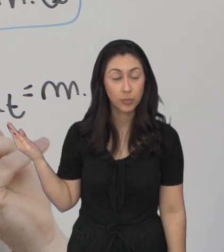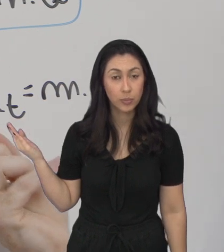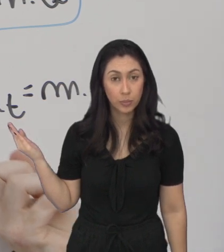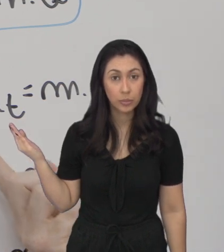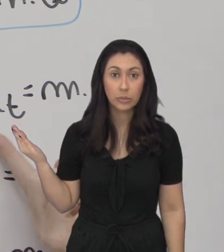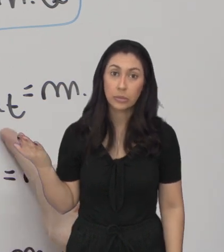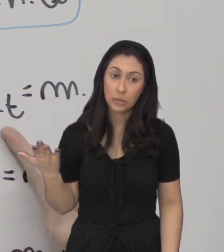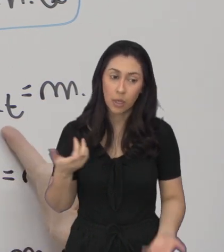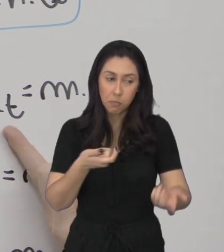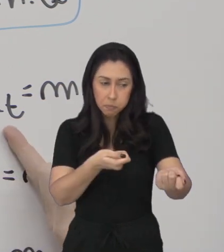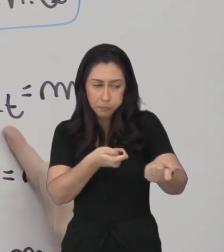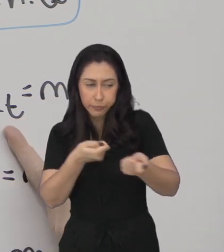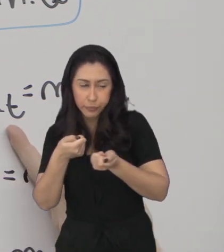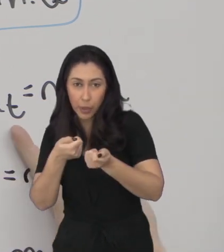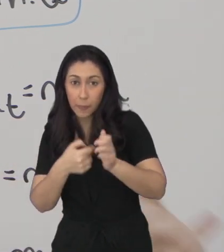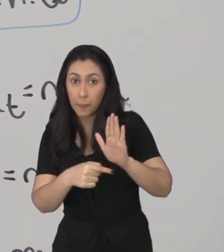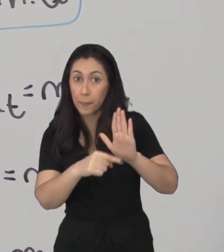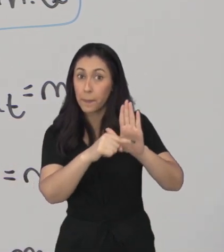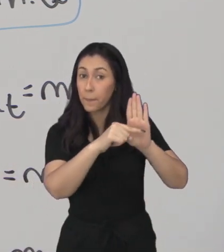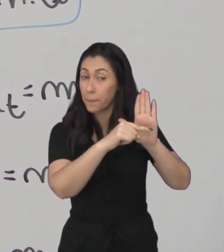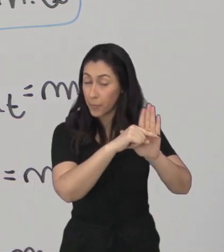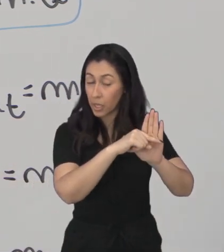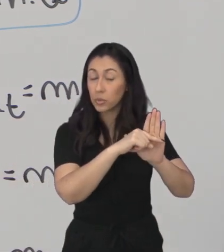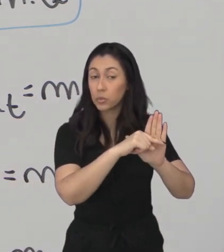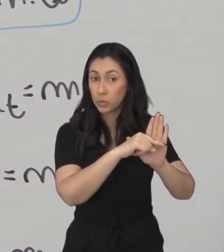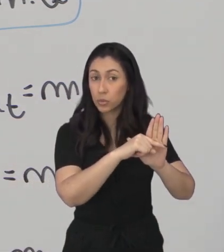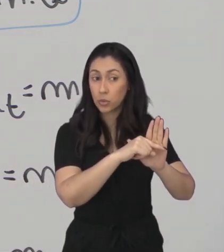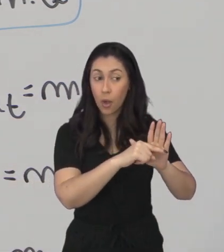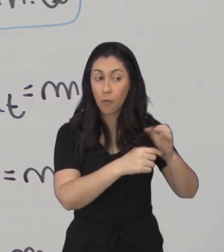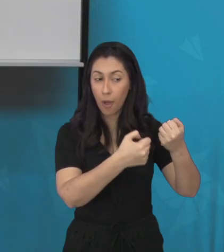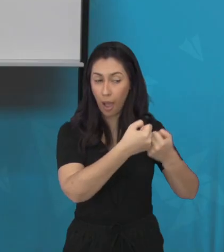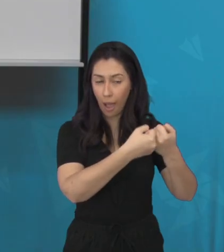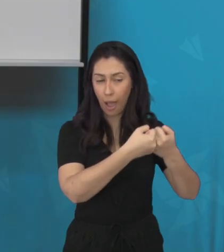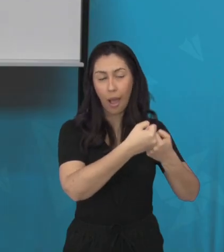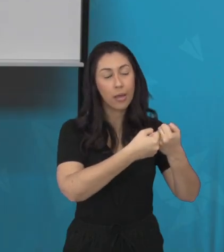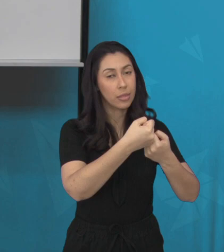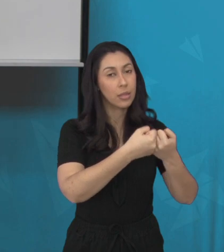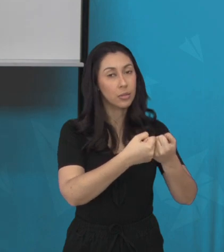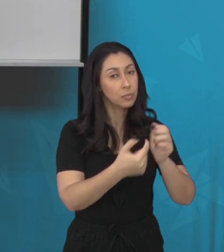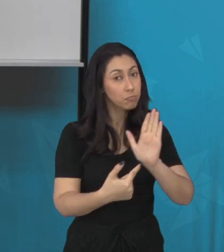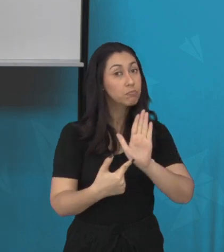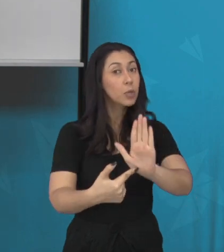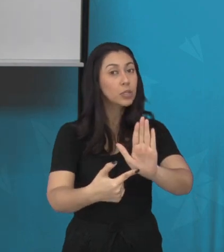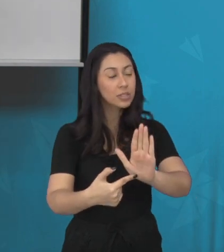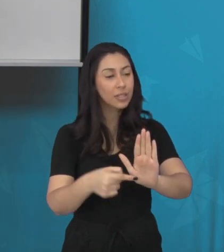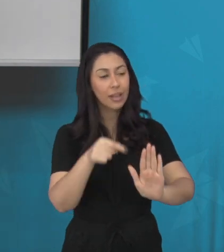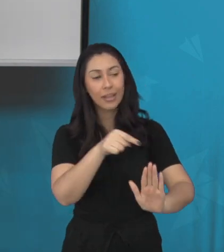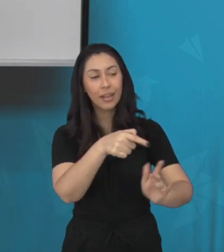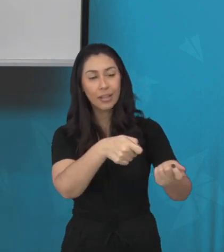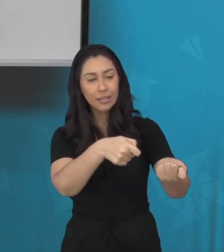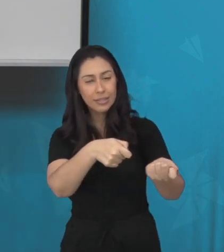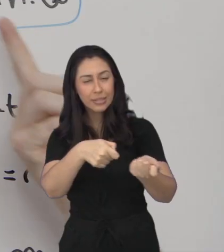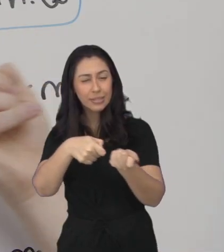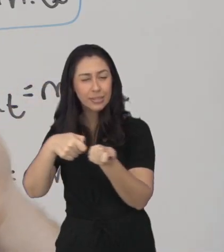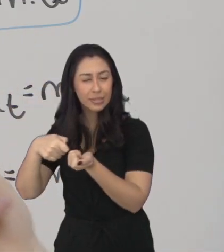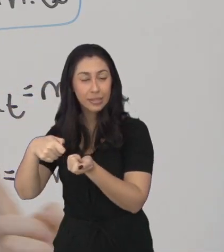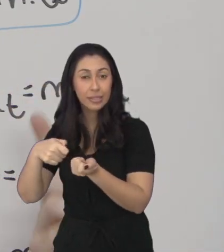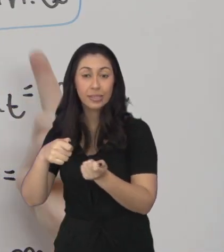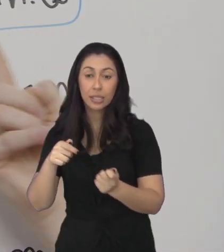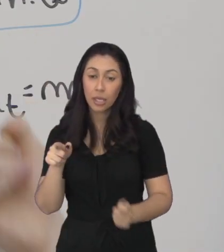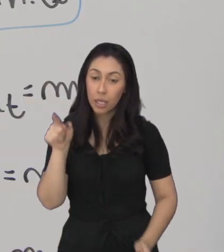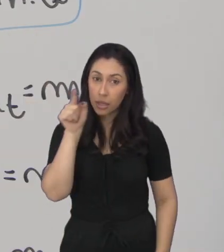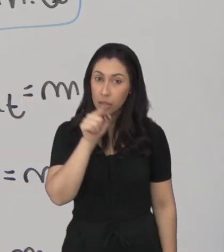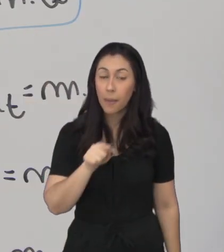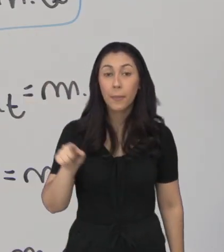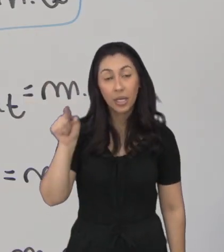tração menos força de atrito diz isso. O bloco está sendo movimentado na direção da força que traciona ele. Essa parte